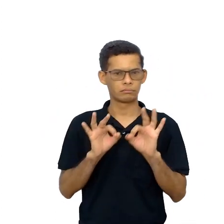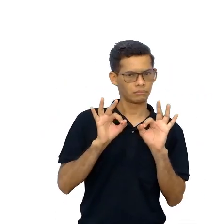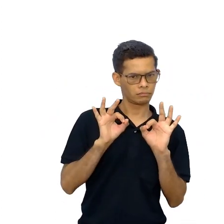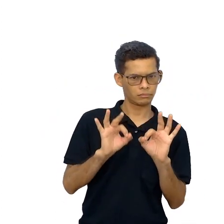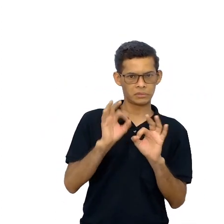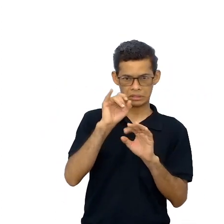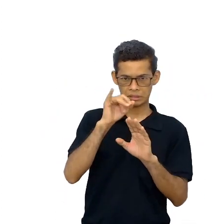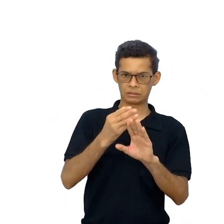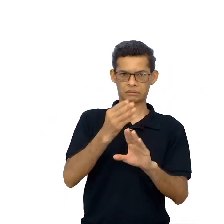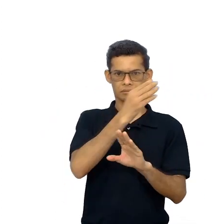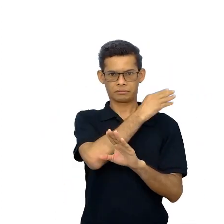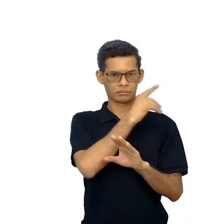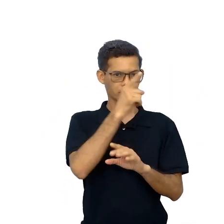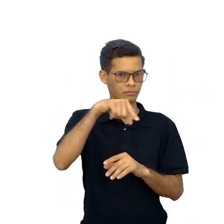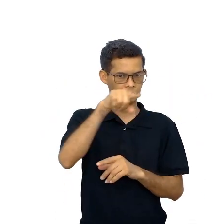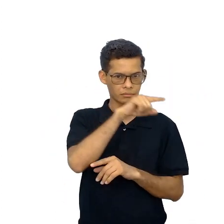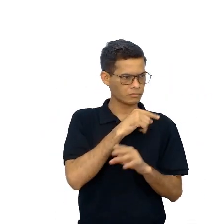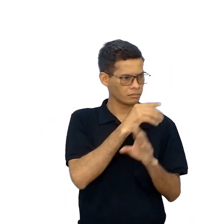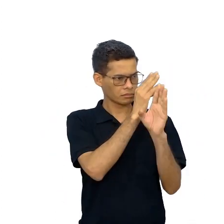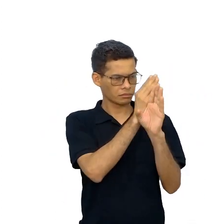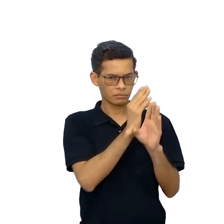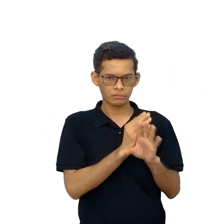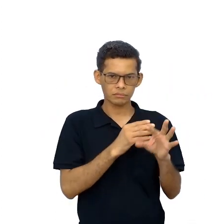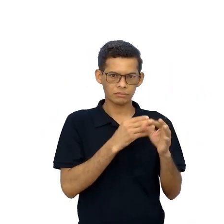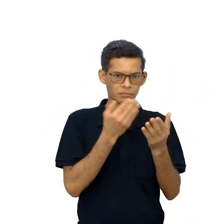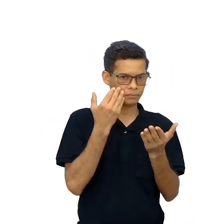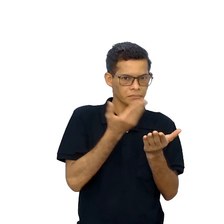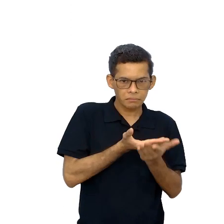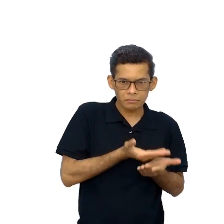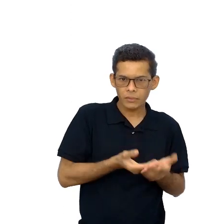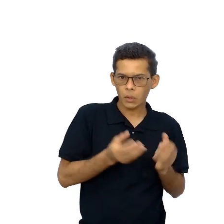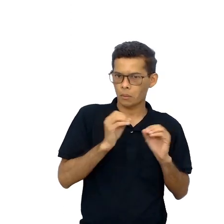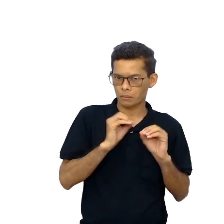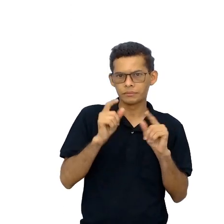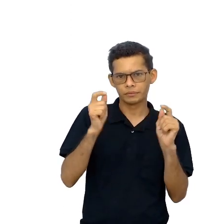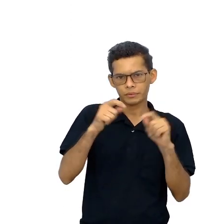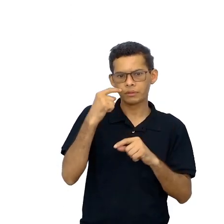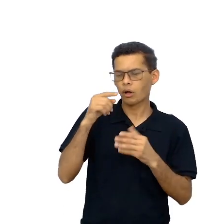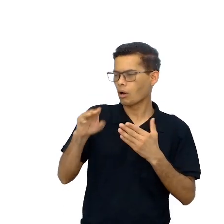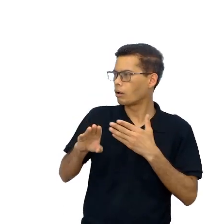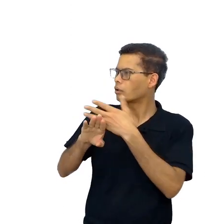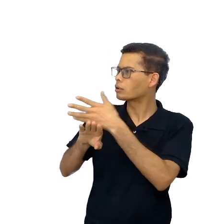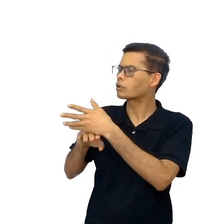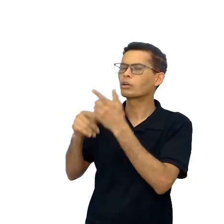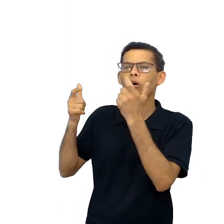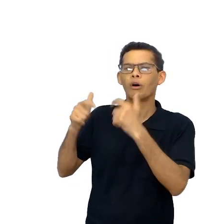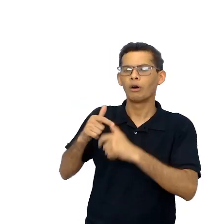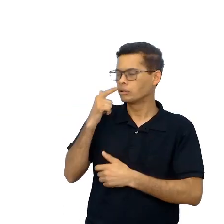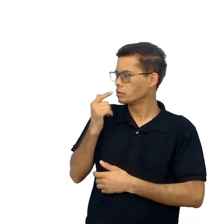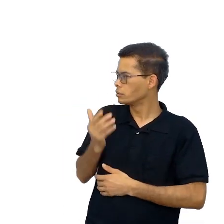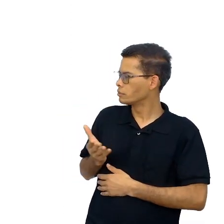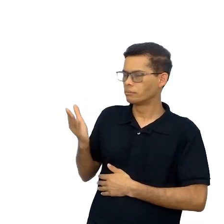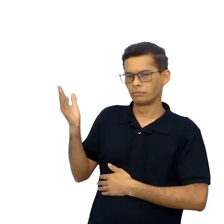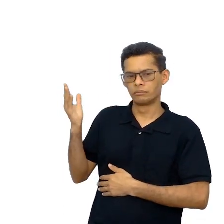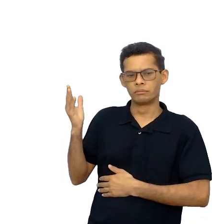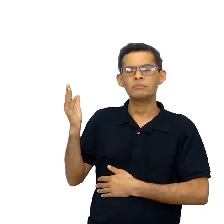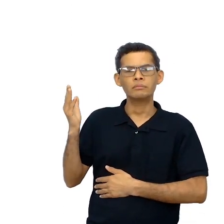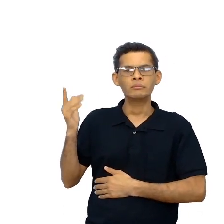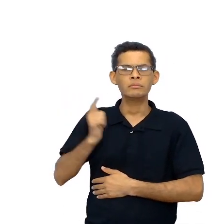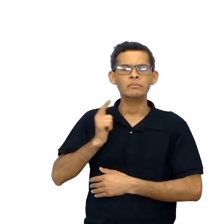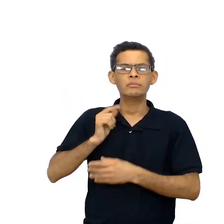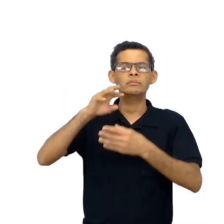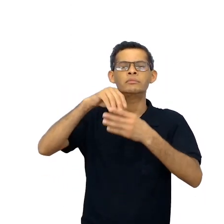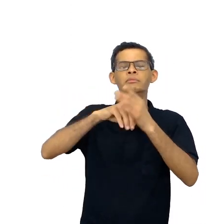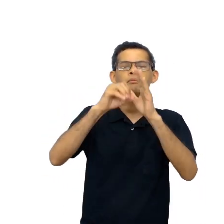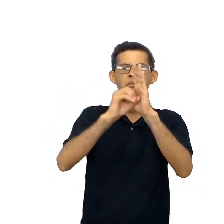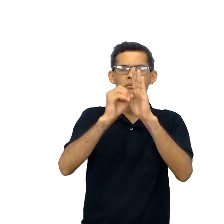formações passadas, vocês podem buscar no Centro de Mídias todas as formações que nós fizemos esse ano, né?